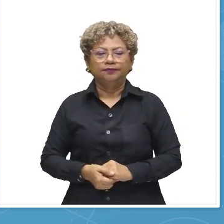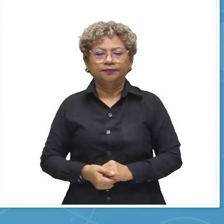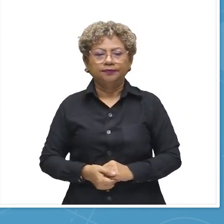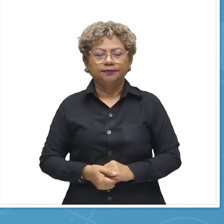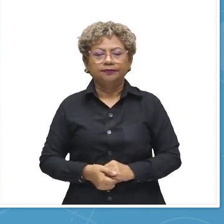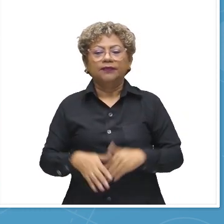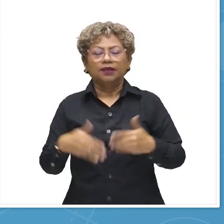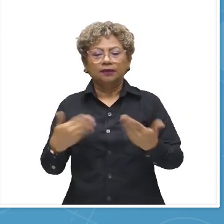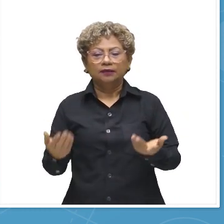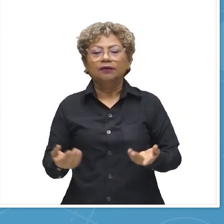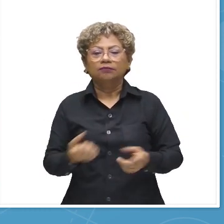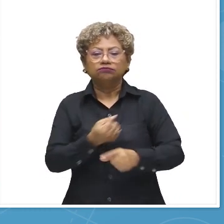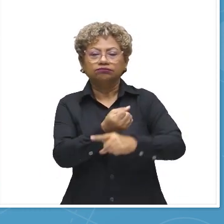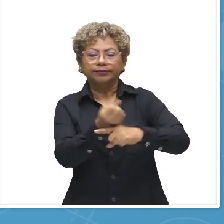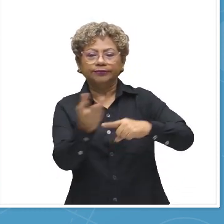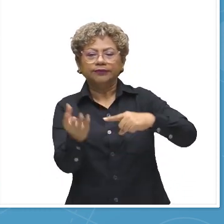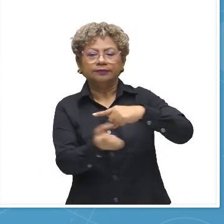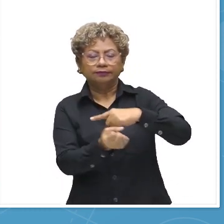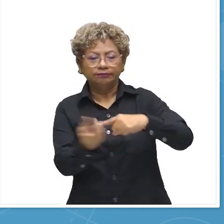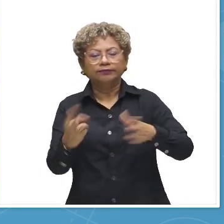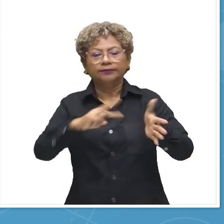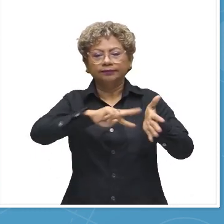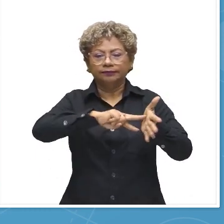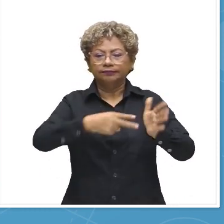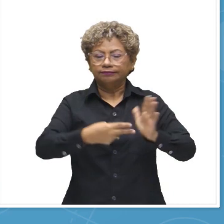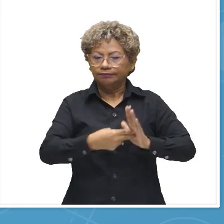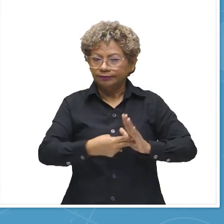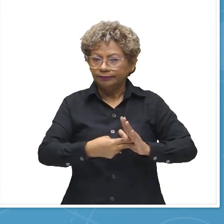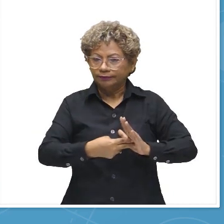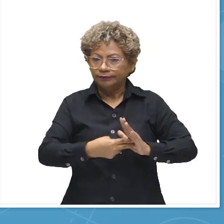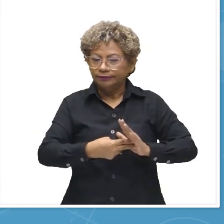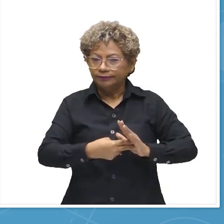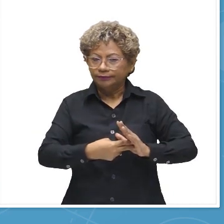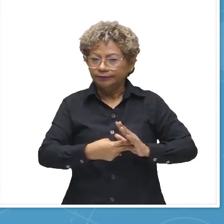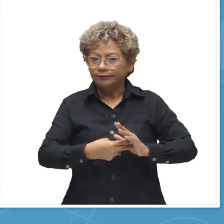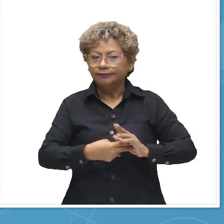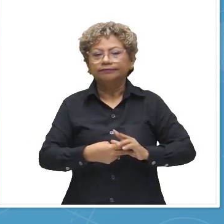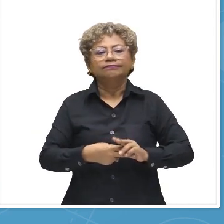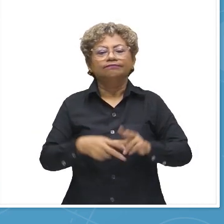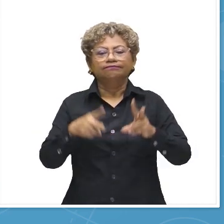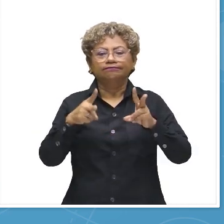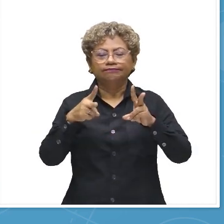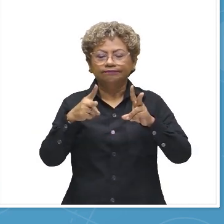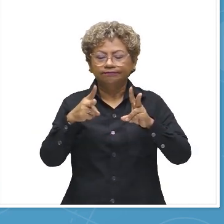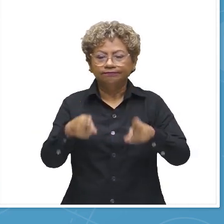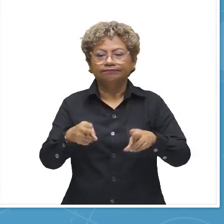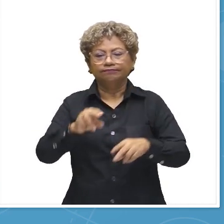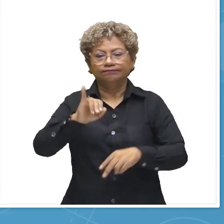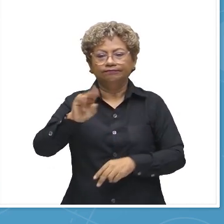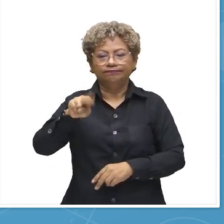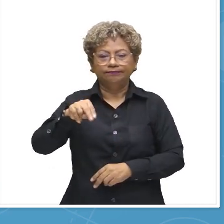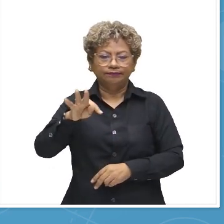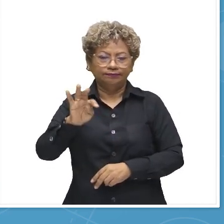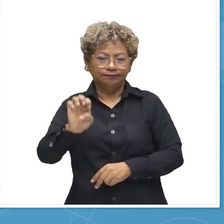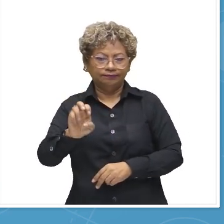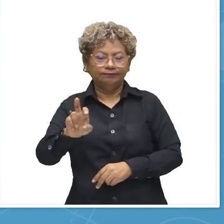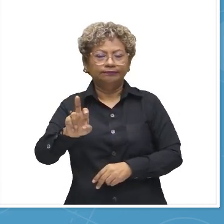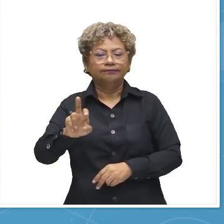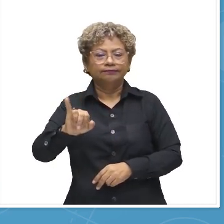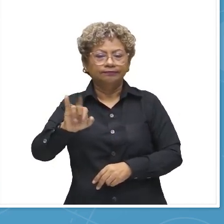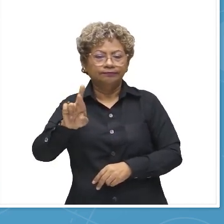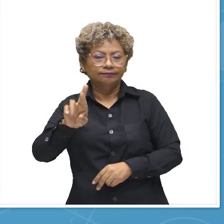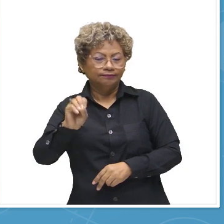As frações representam a mesma parte de um inteiro, mesmo tendo representação